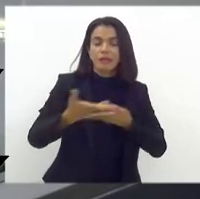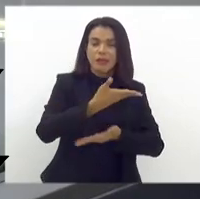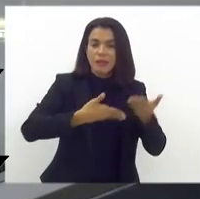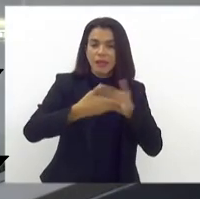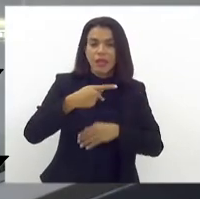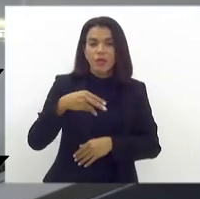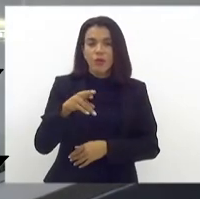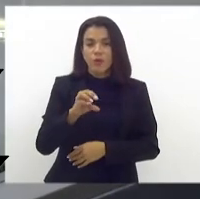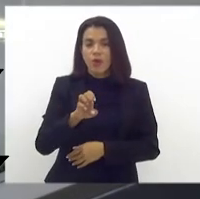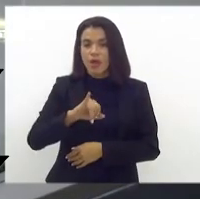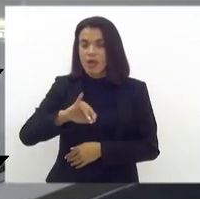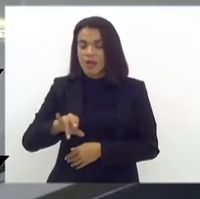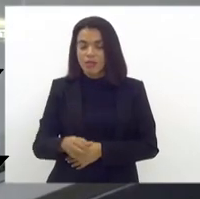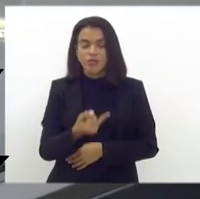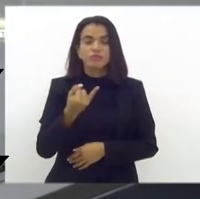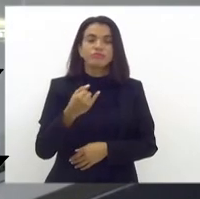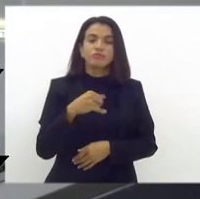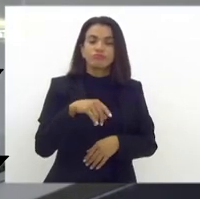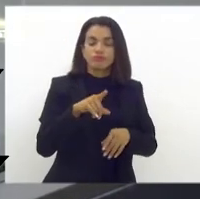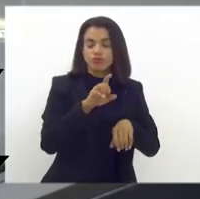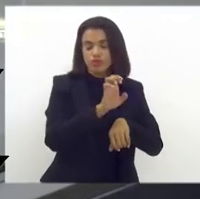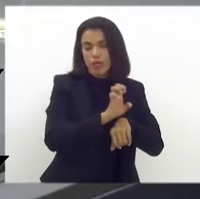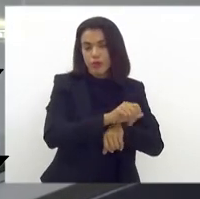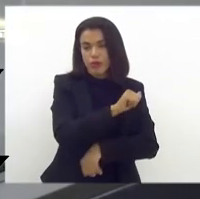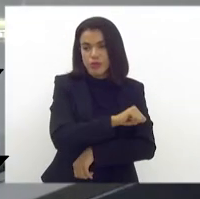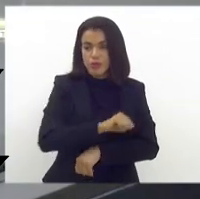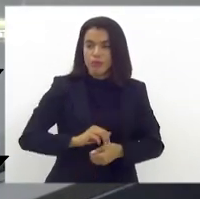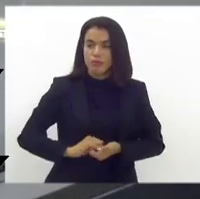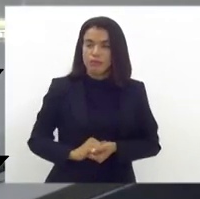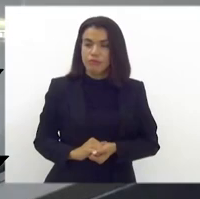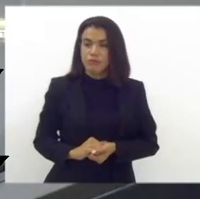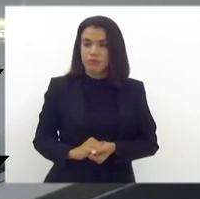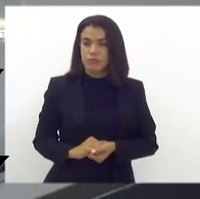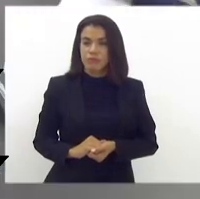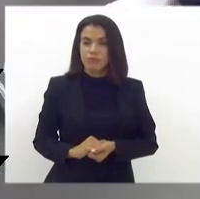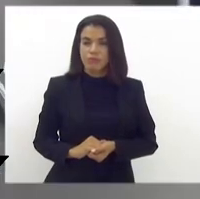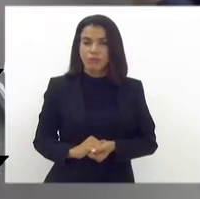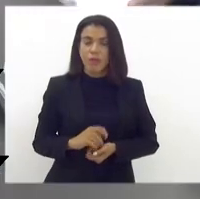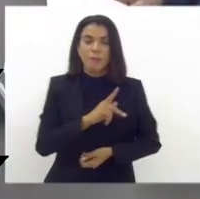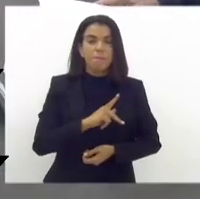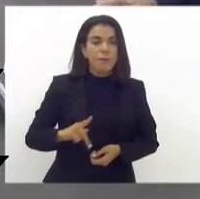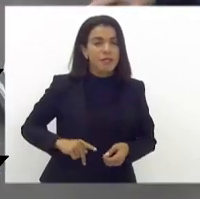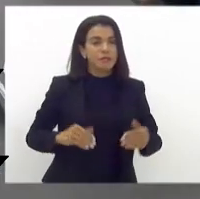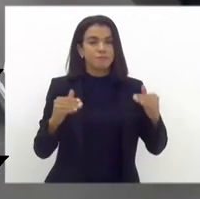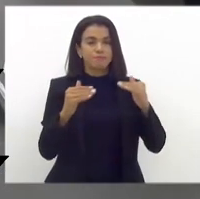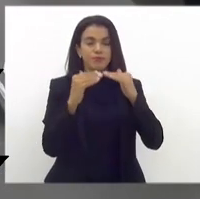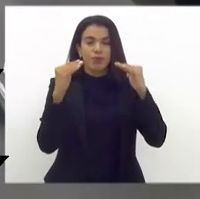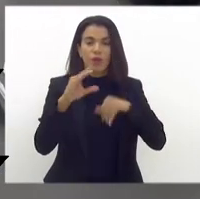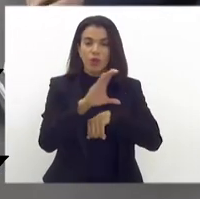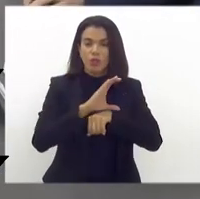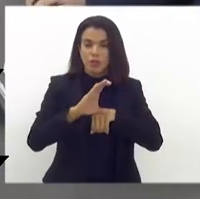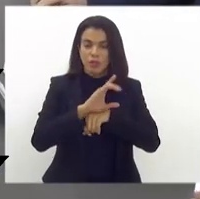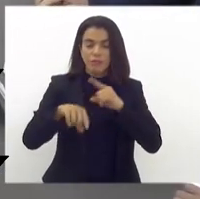PROEIS, carga segura no âmbito do Estado do Rio de Janeiro. Para aparecer, deputado Guilherme Delaroli. Senhor presidente, pela constitucionalidade com emendas.